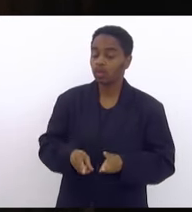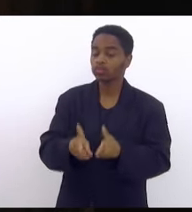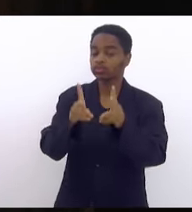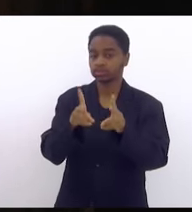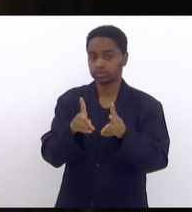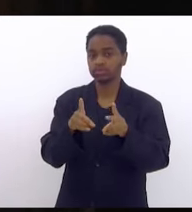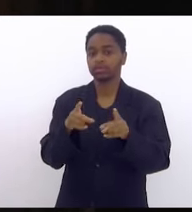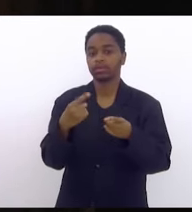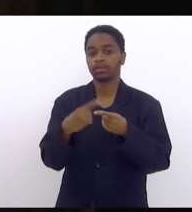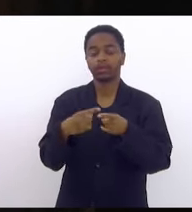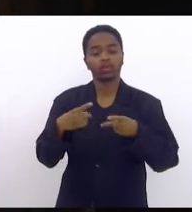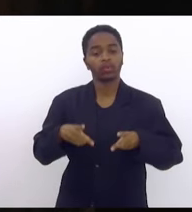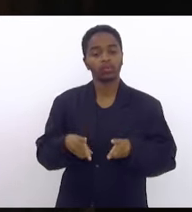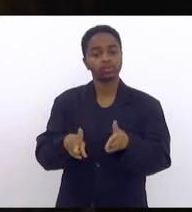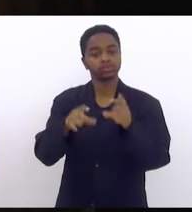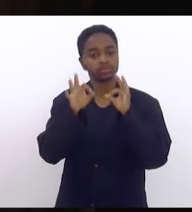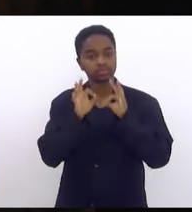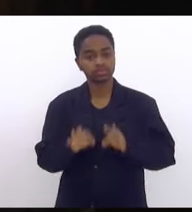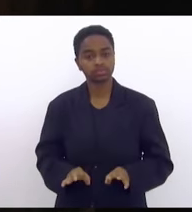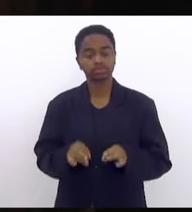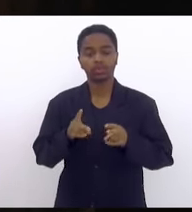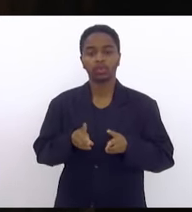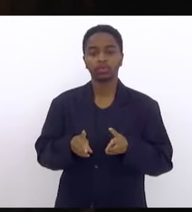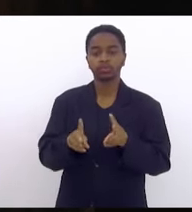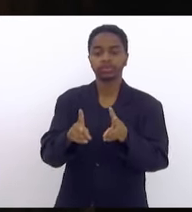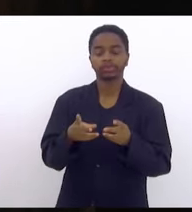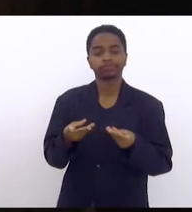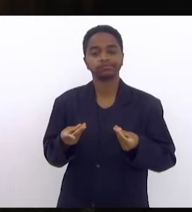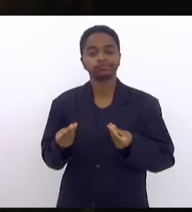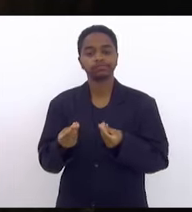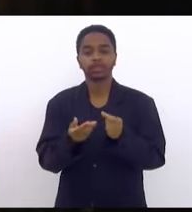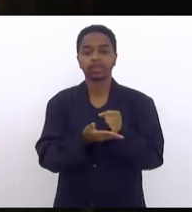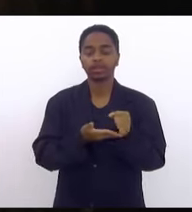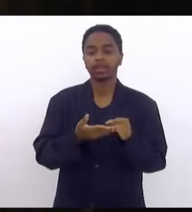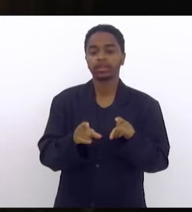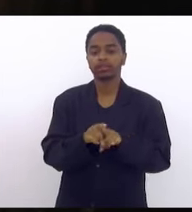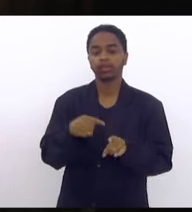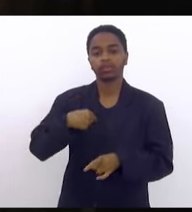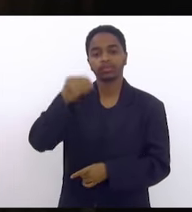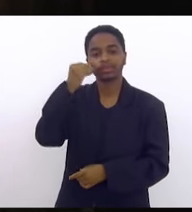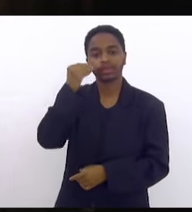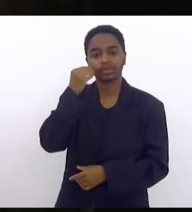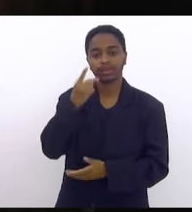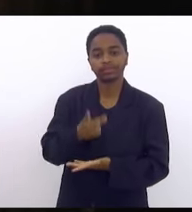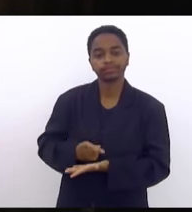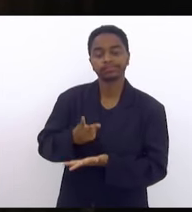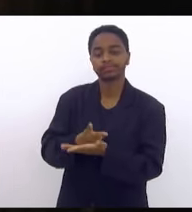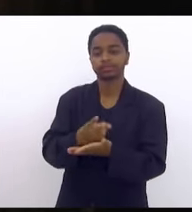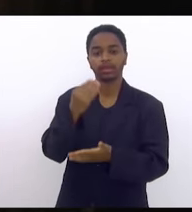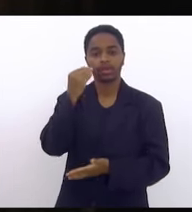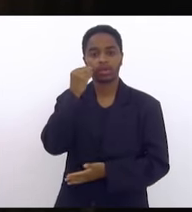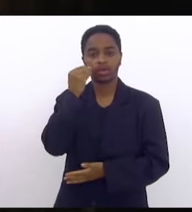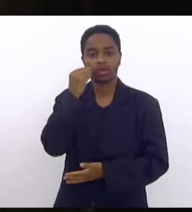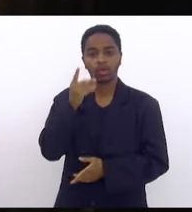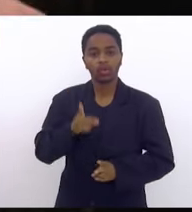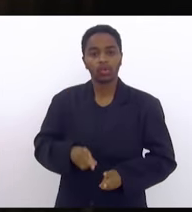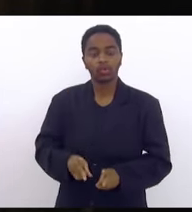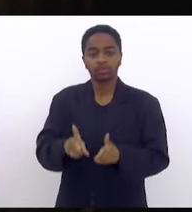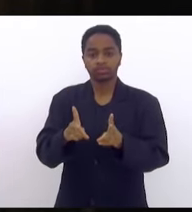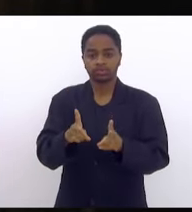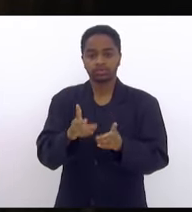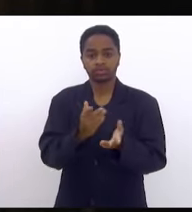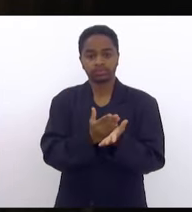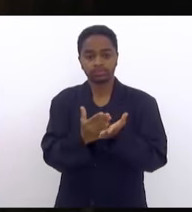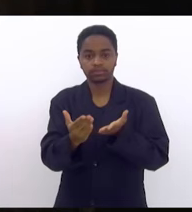Manter a sua dignidade, manter a sua essência, e isso eu tenho tentado de todas as formas possíveis manter, né, o meu